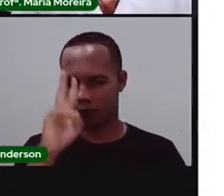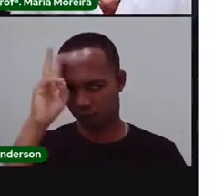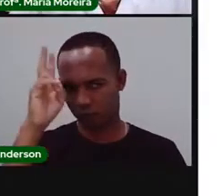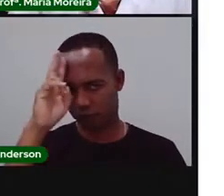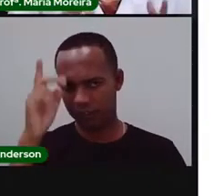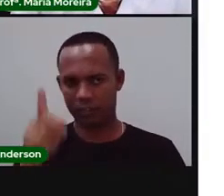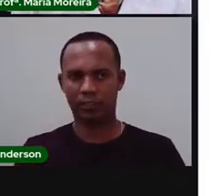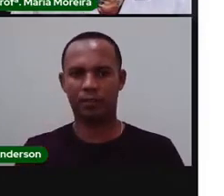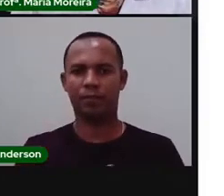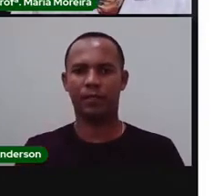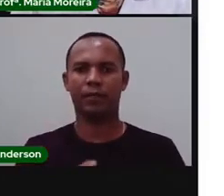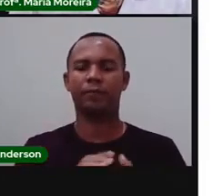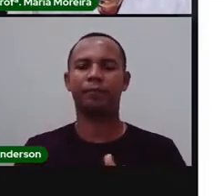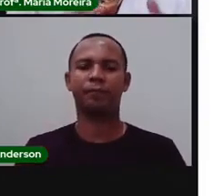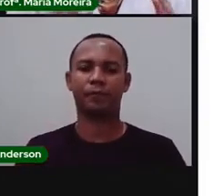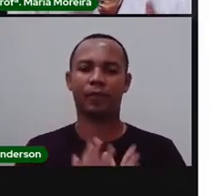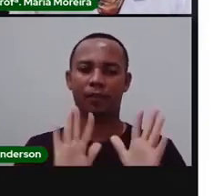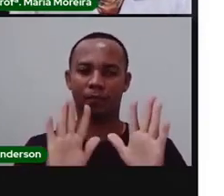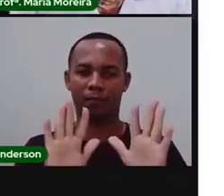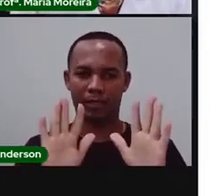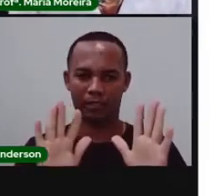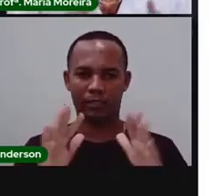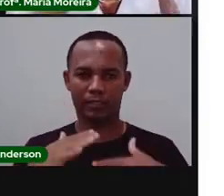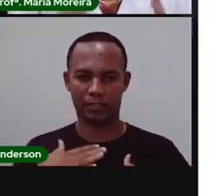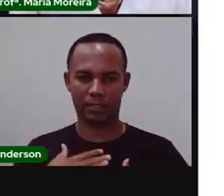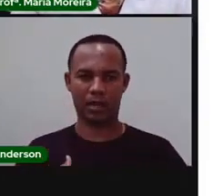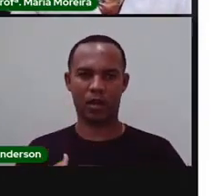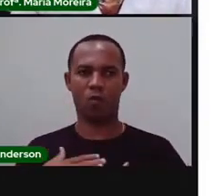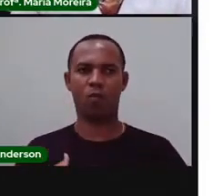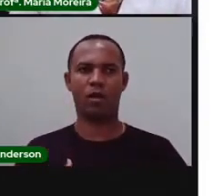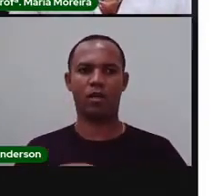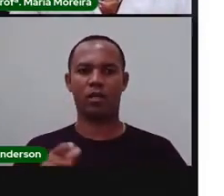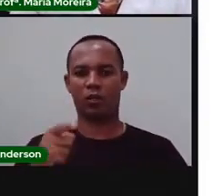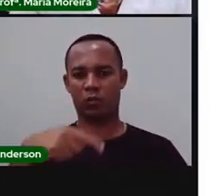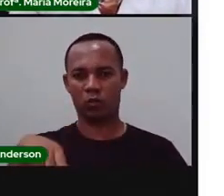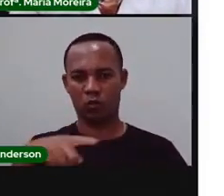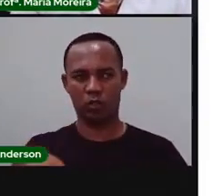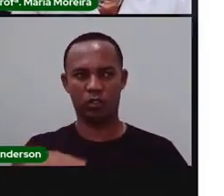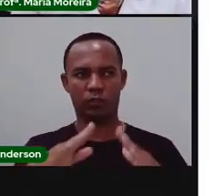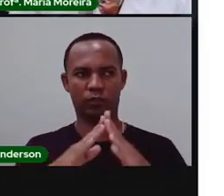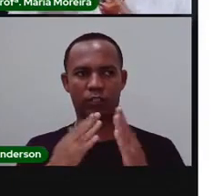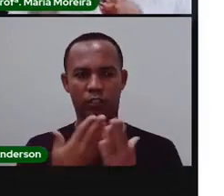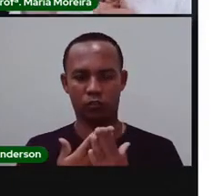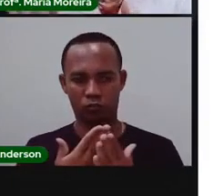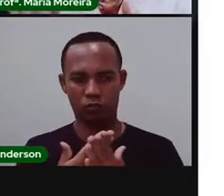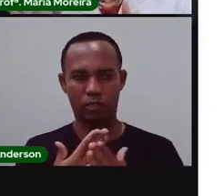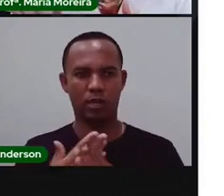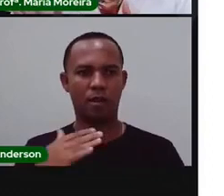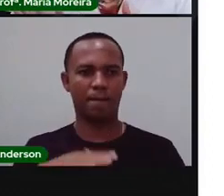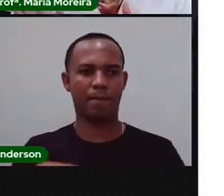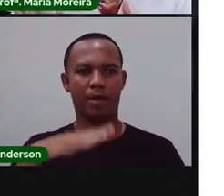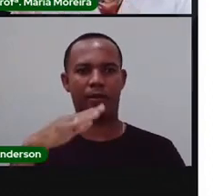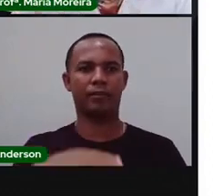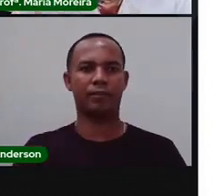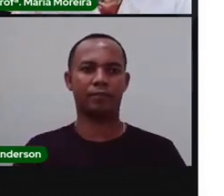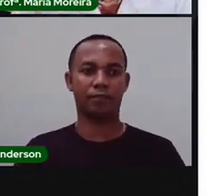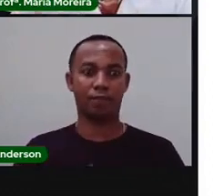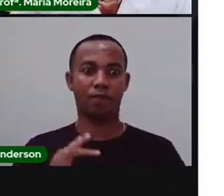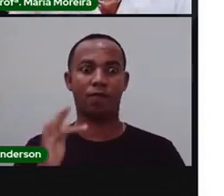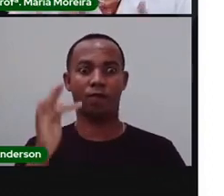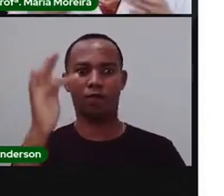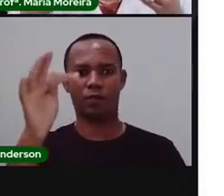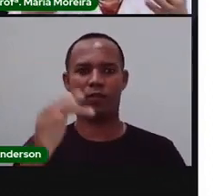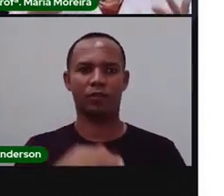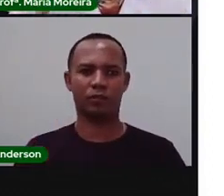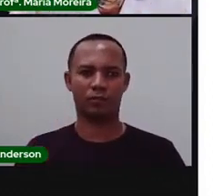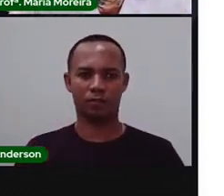Mas tenham calma, que a gente vai estudar isso mais uma vez lá na frente, certo?